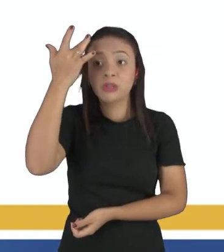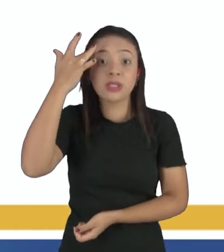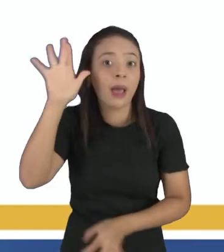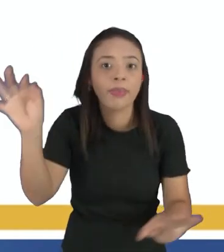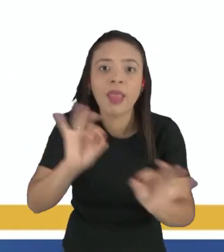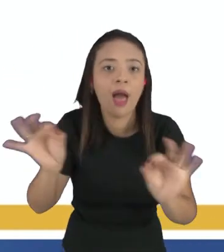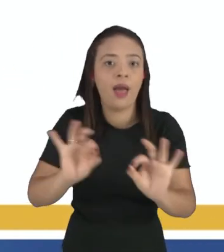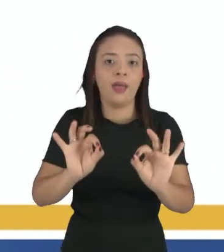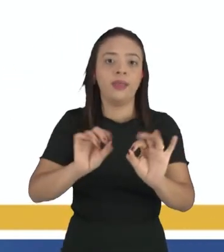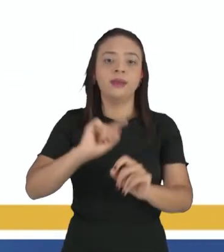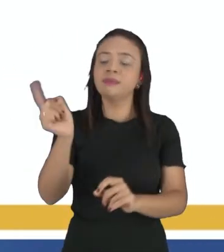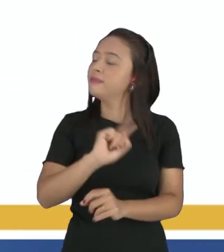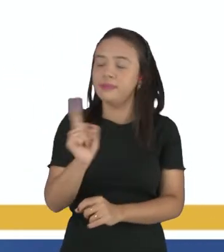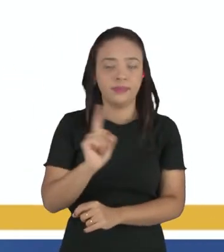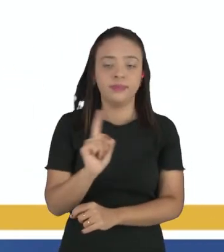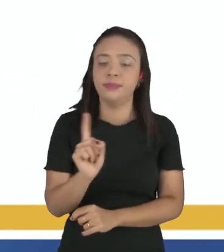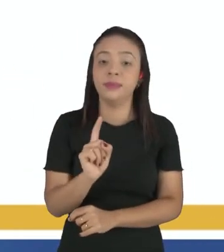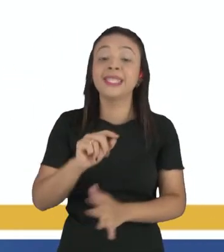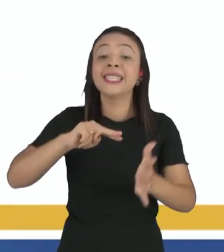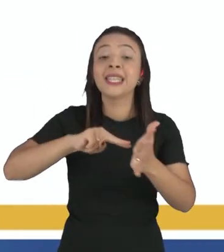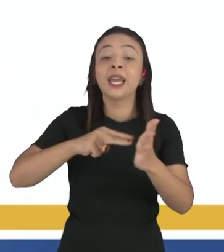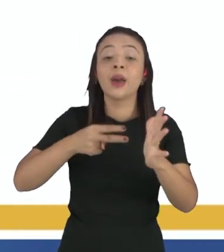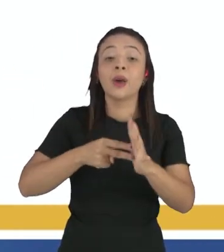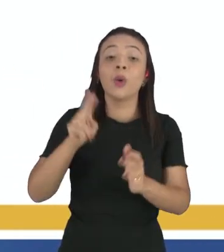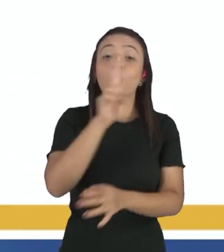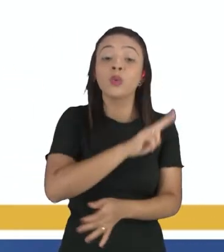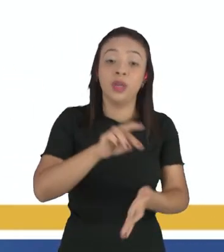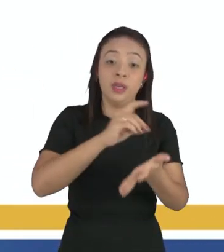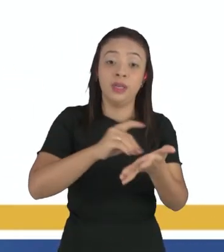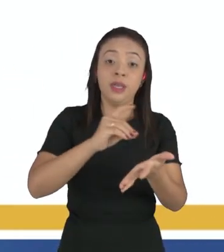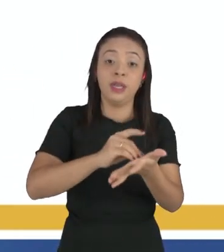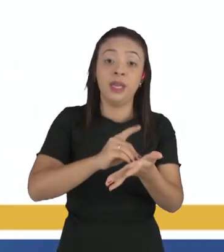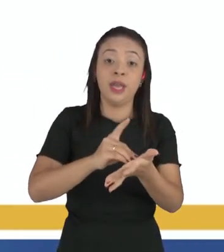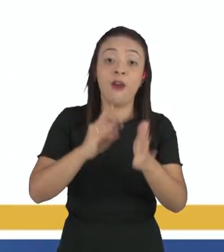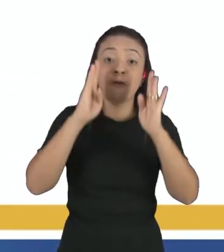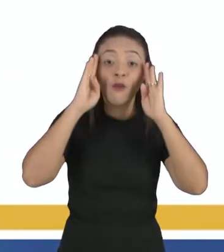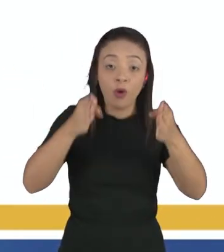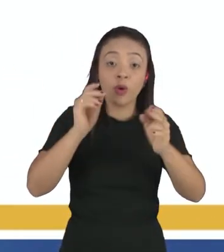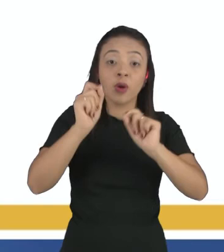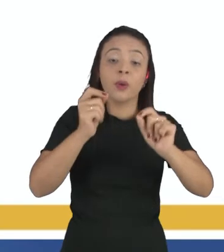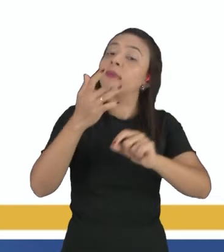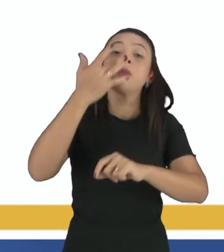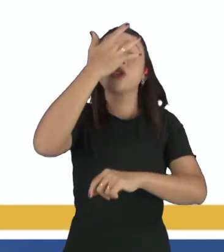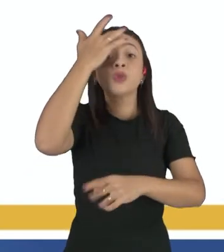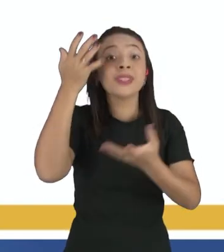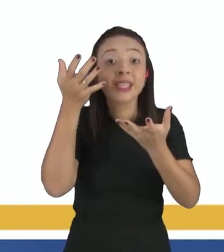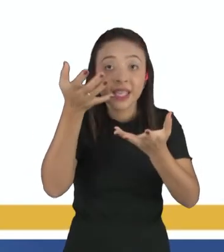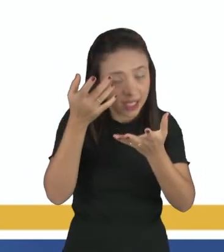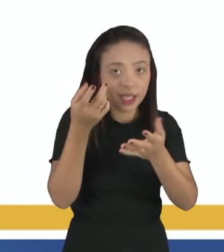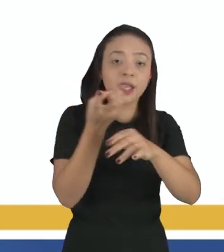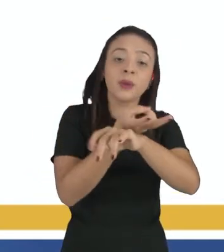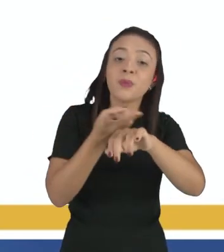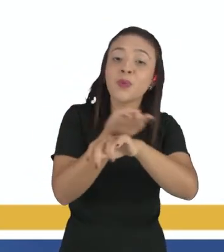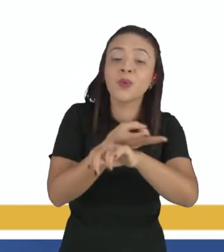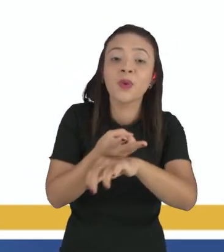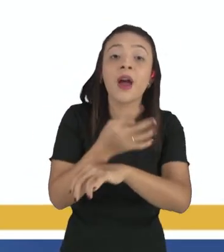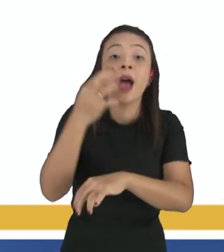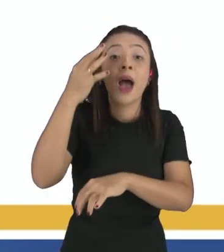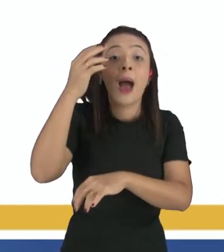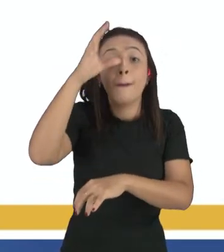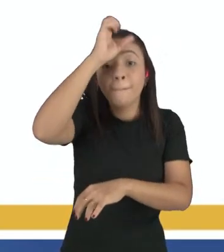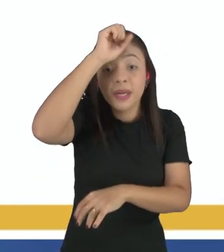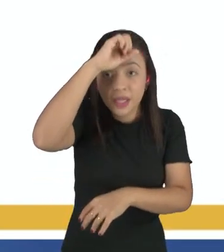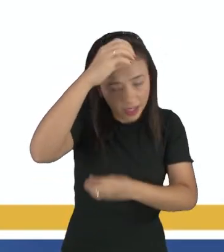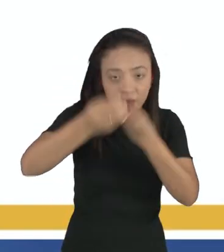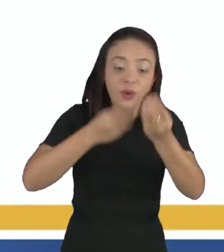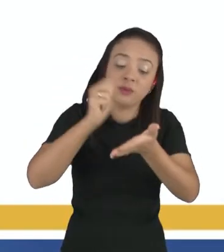saber. Pelo contrário, é para aquelas que buscam, né, ali o entendimento todos os dias sobre como escrever